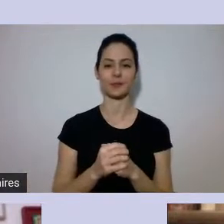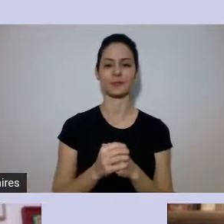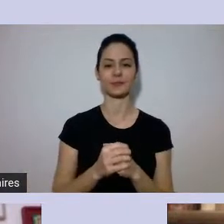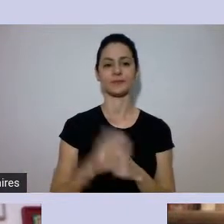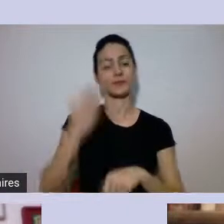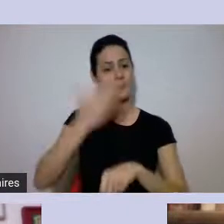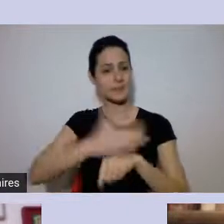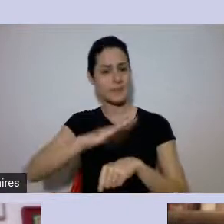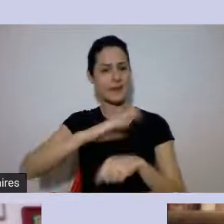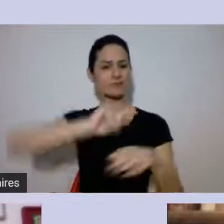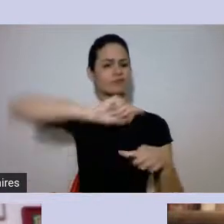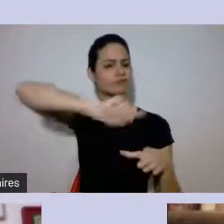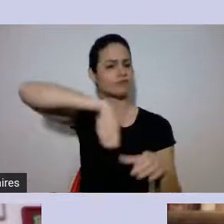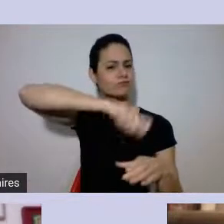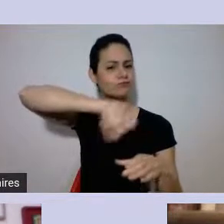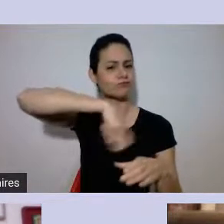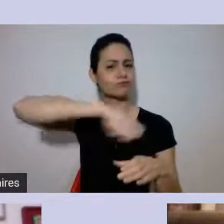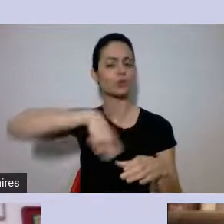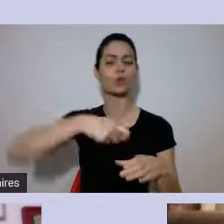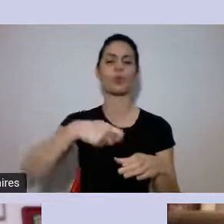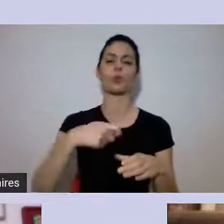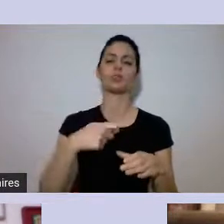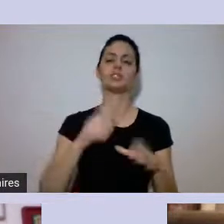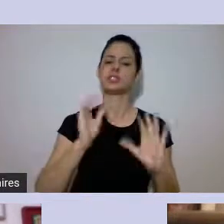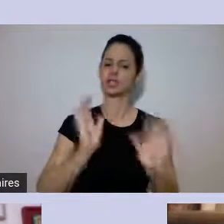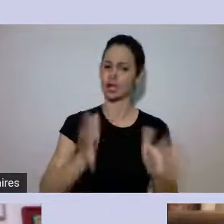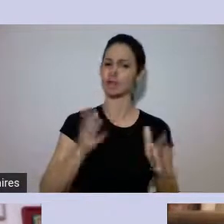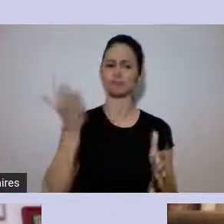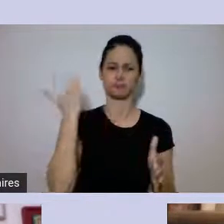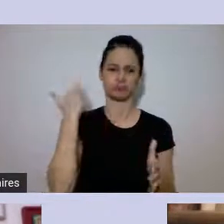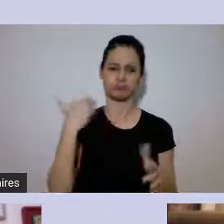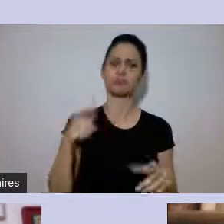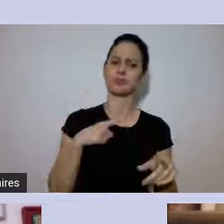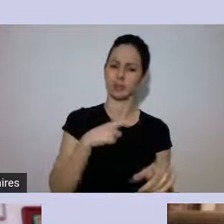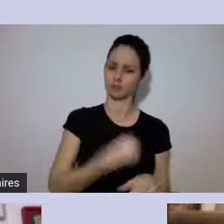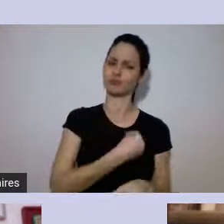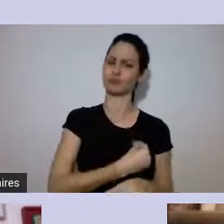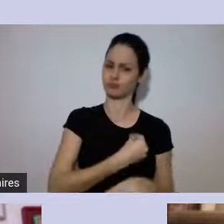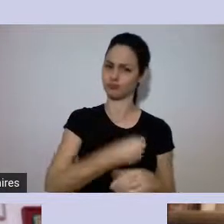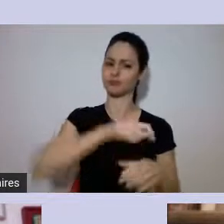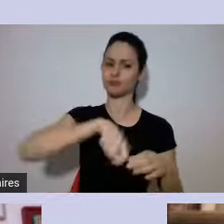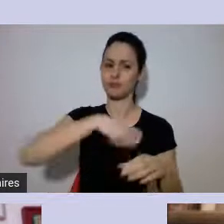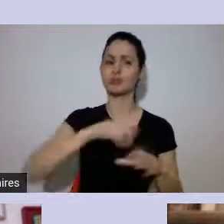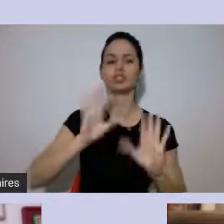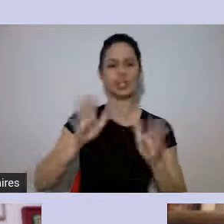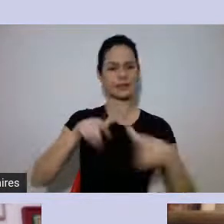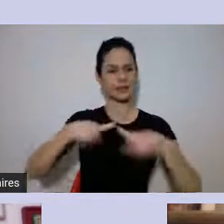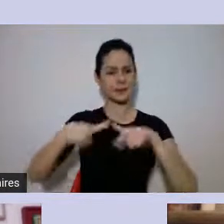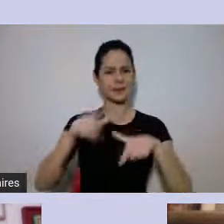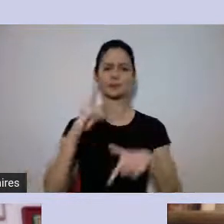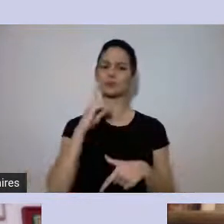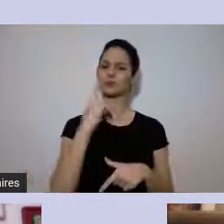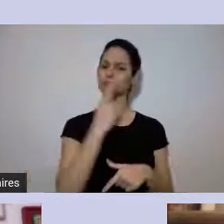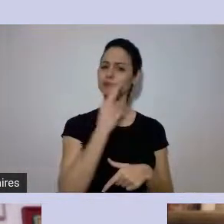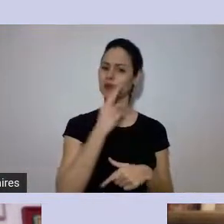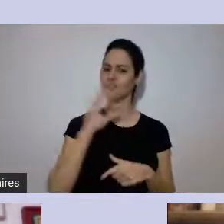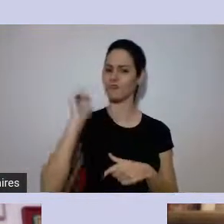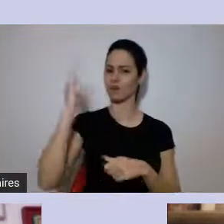da gastronomia em cozinha. Atuou e atuou em restaurantes